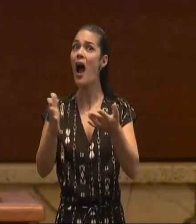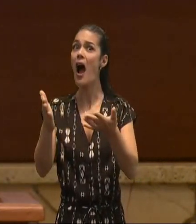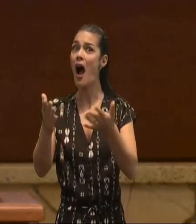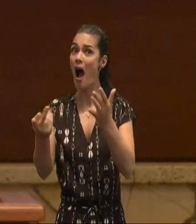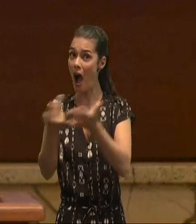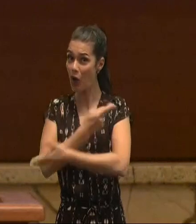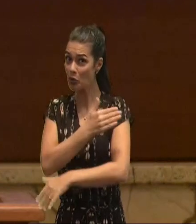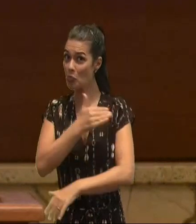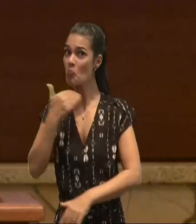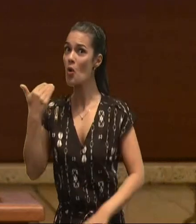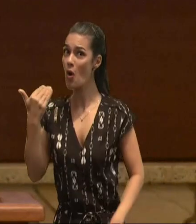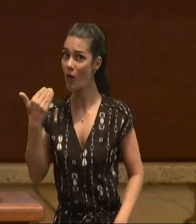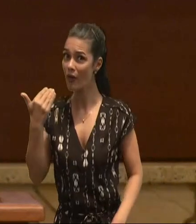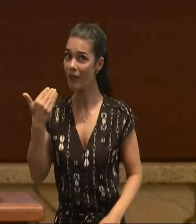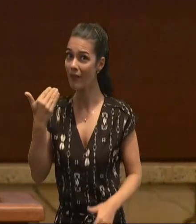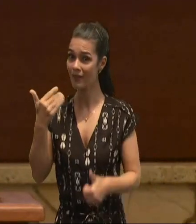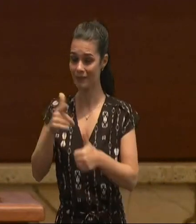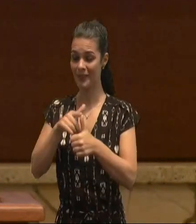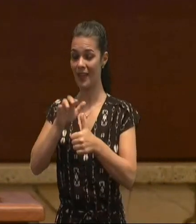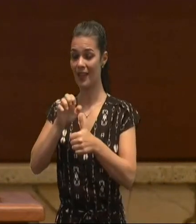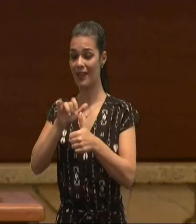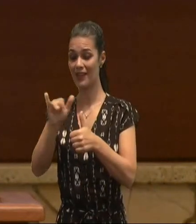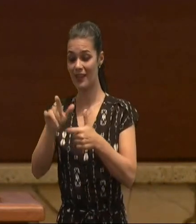de Eli, a morte da sua nora,